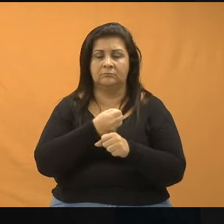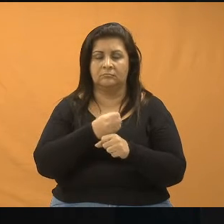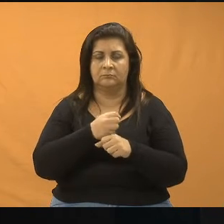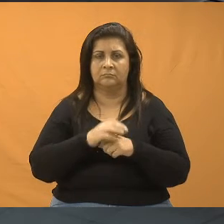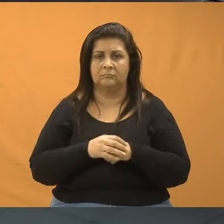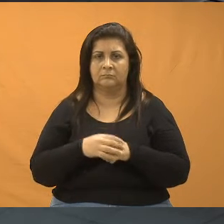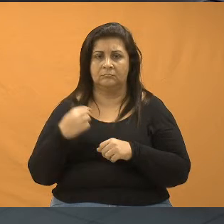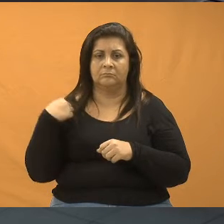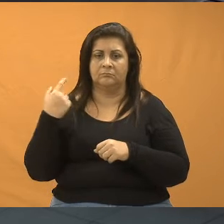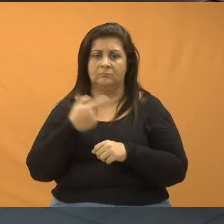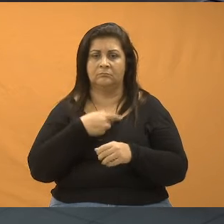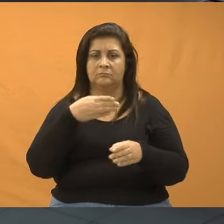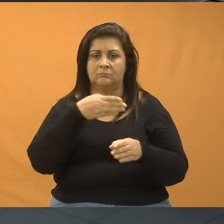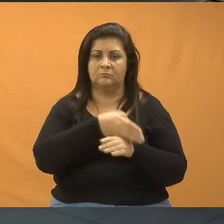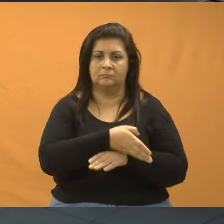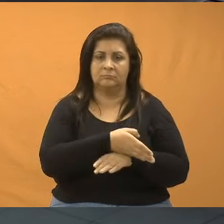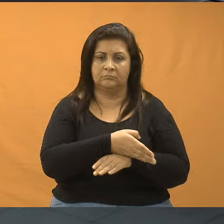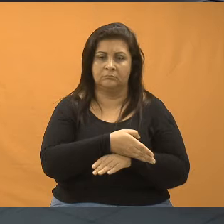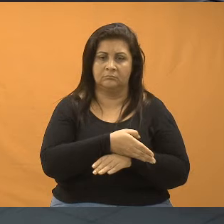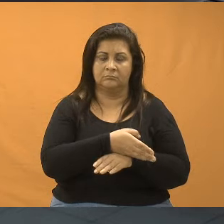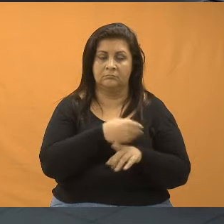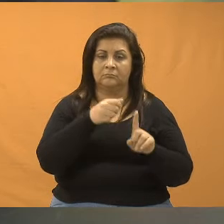assumimos, o déficit mensal era de